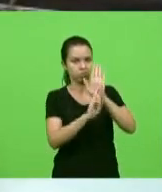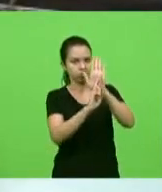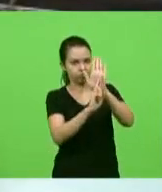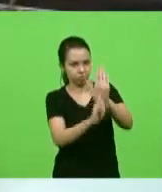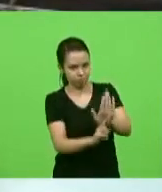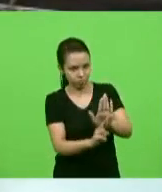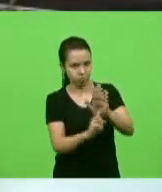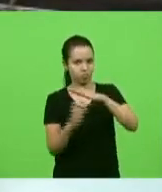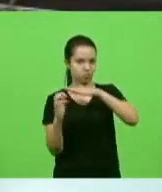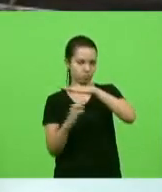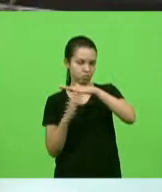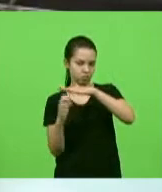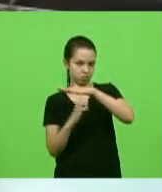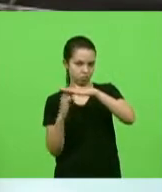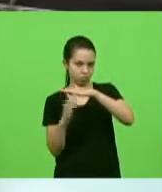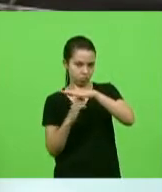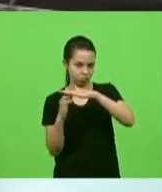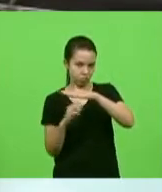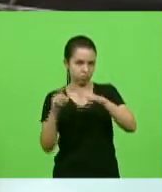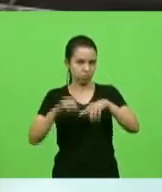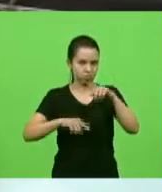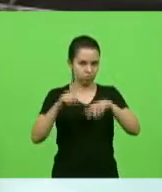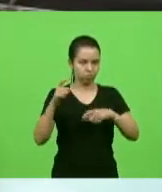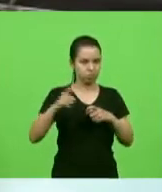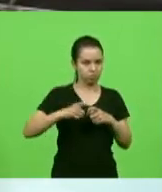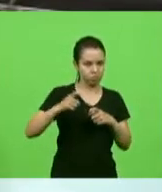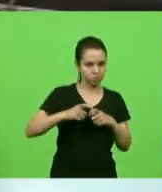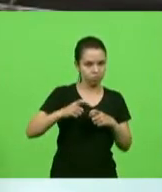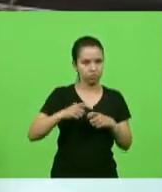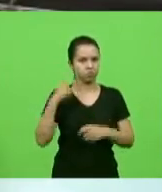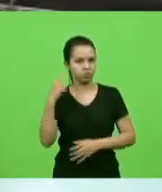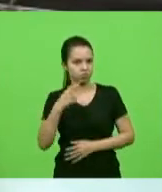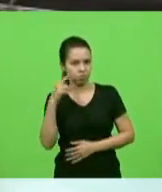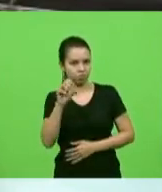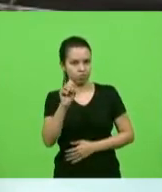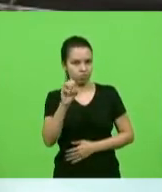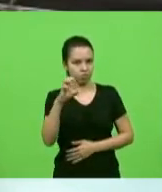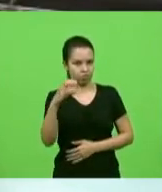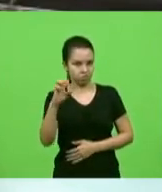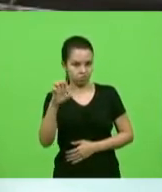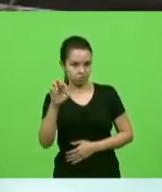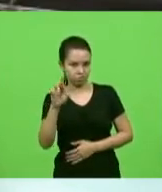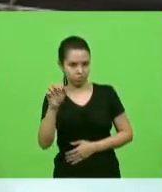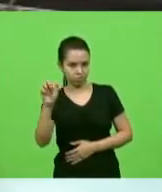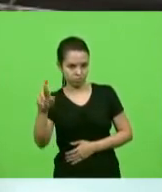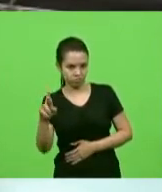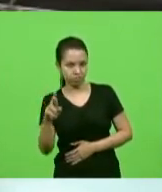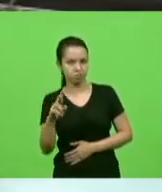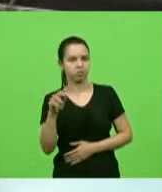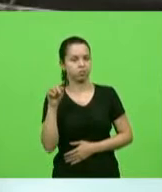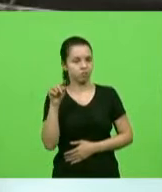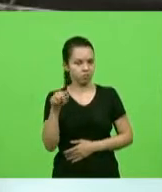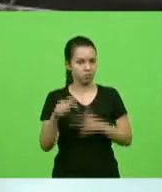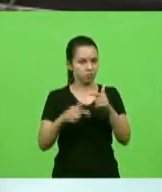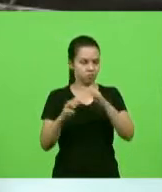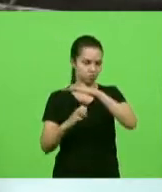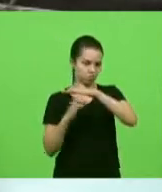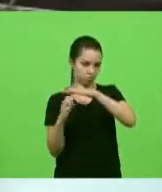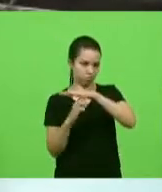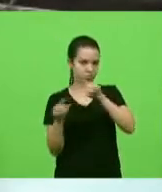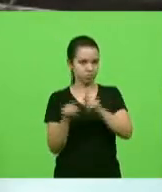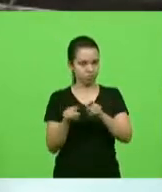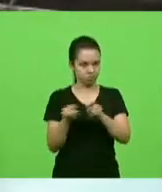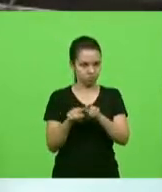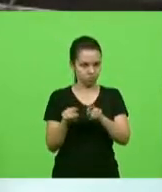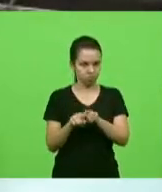equipamentos médicos, o advogado César Augusto Martinez Tomás Braga, ligado à Veiga Médica, o representante da